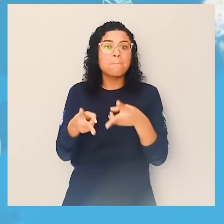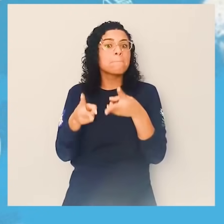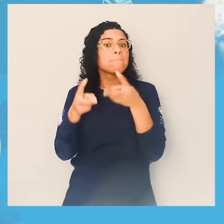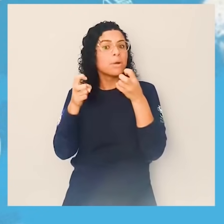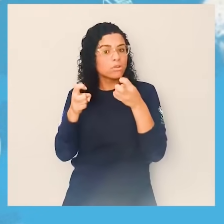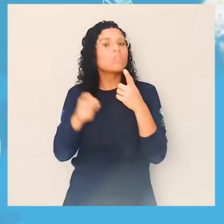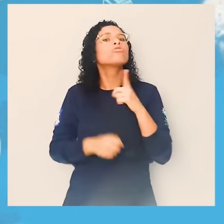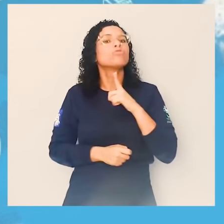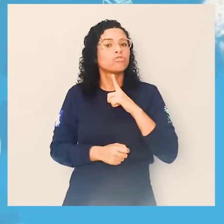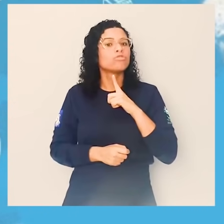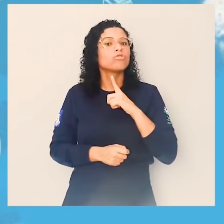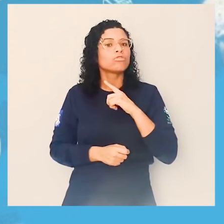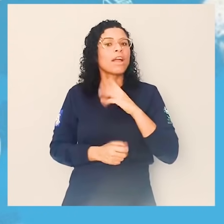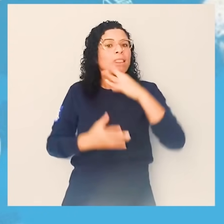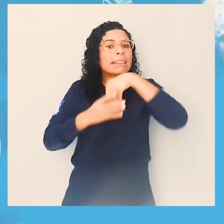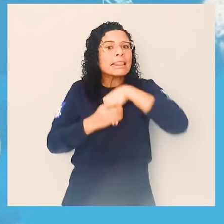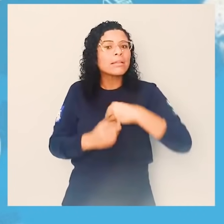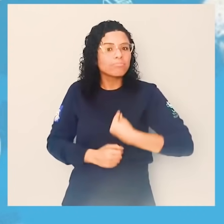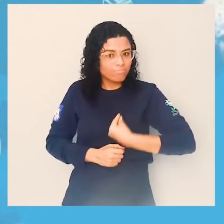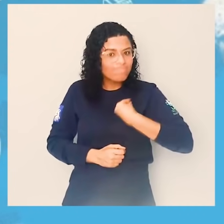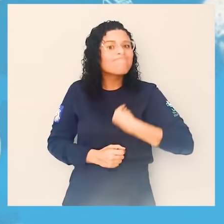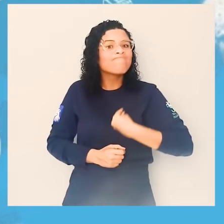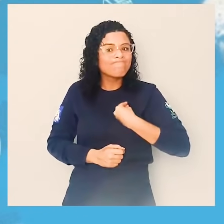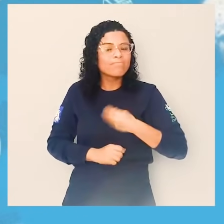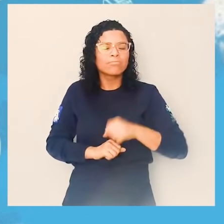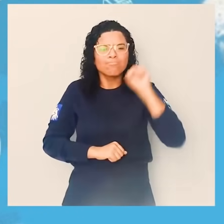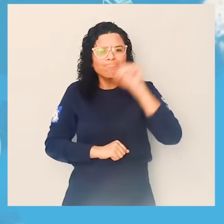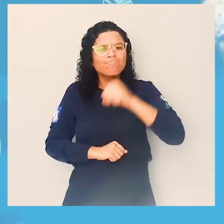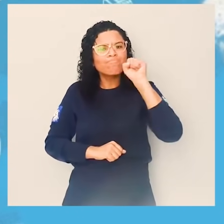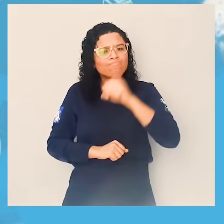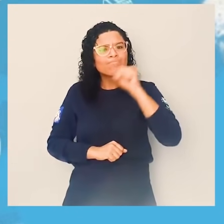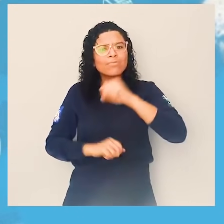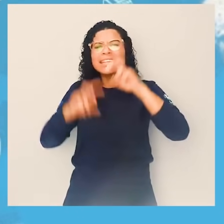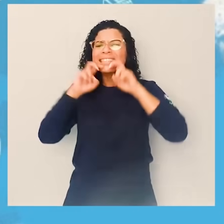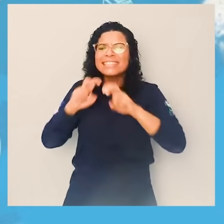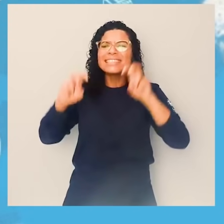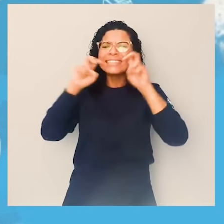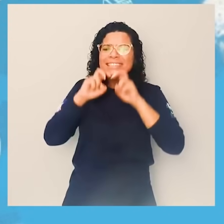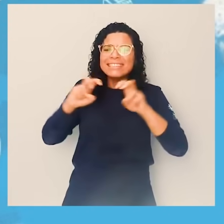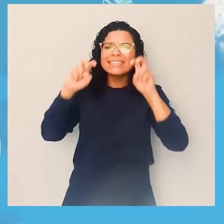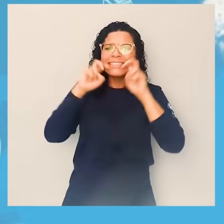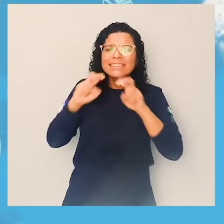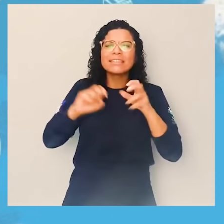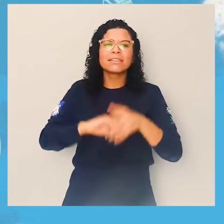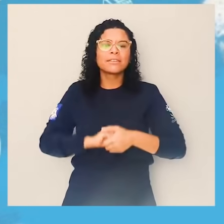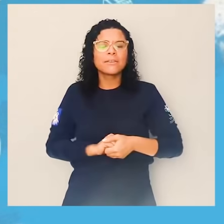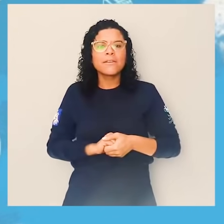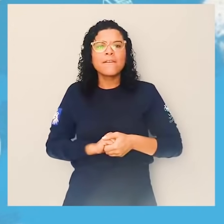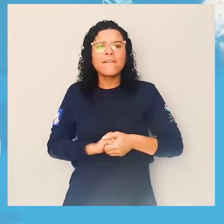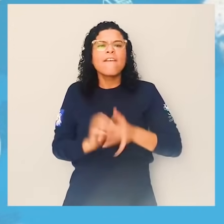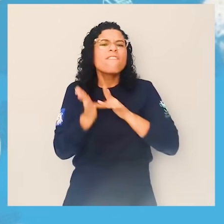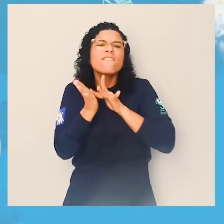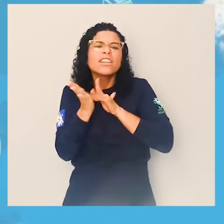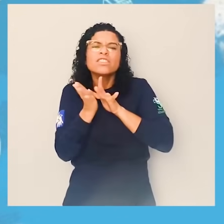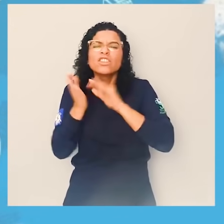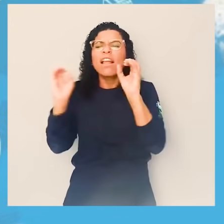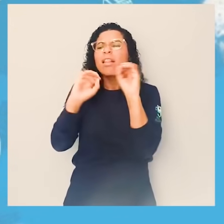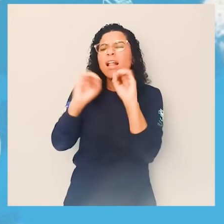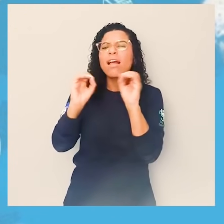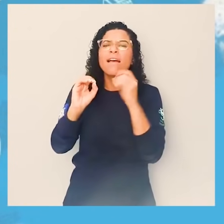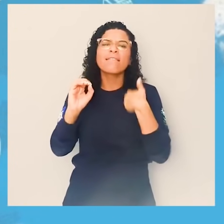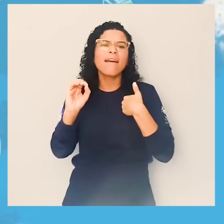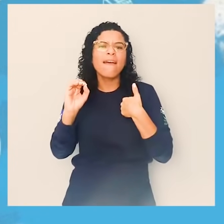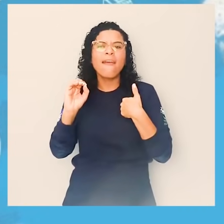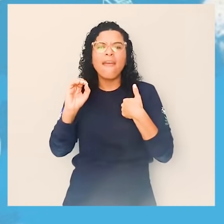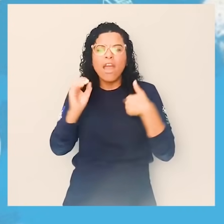reizinho percebeu que tinha gente em casa e bateu mais e mais e começou a gritar: não adianta fingirem que não